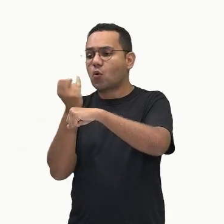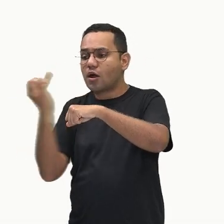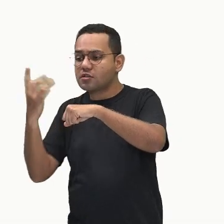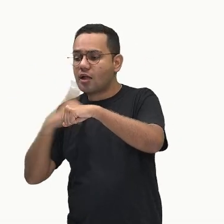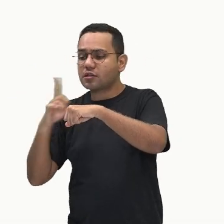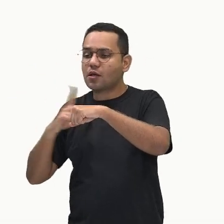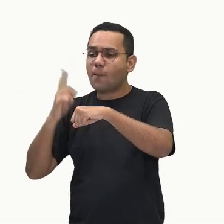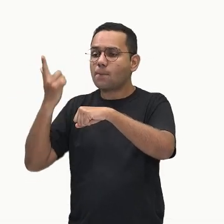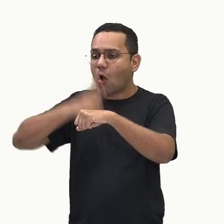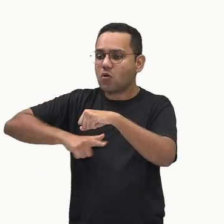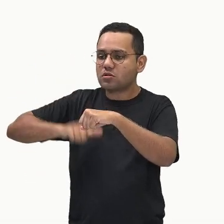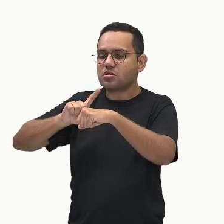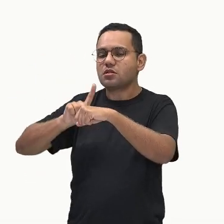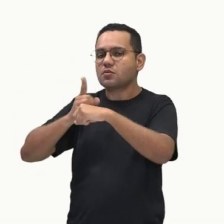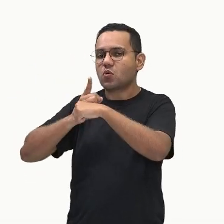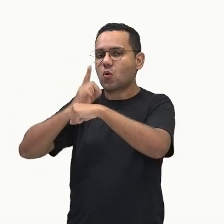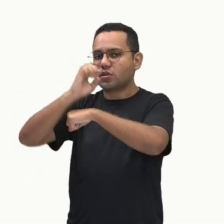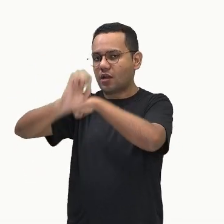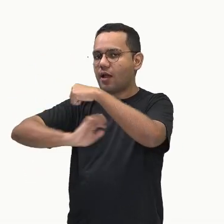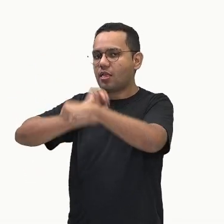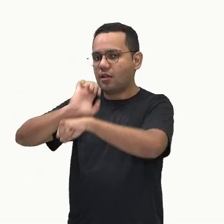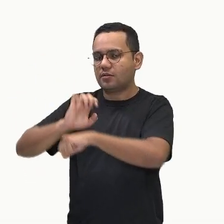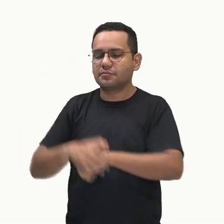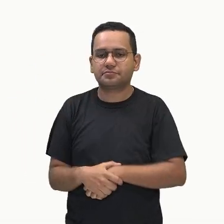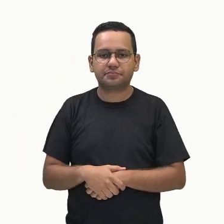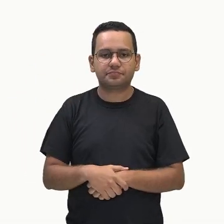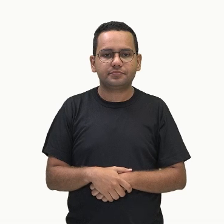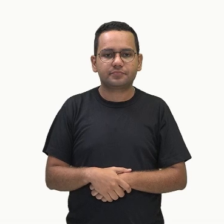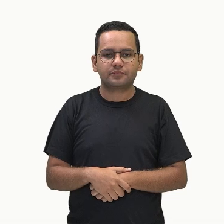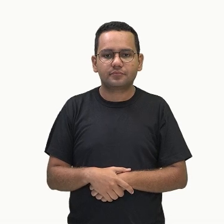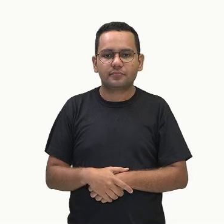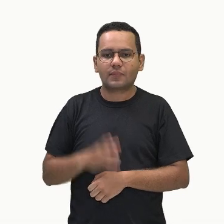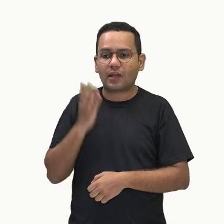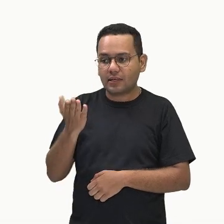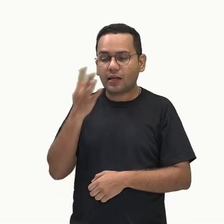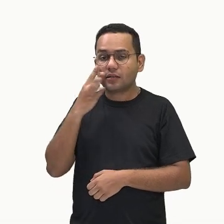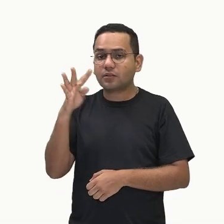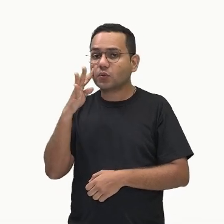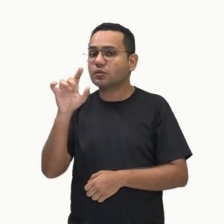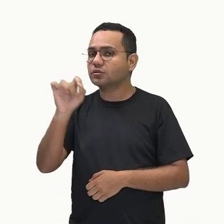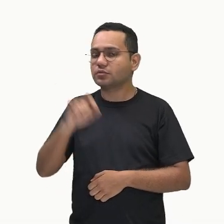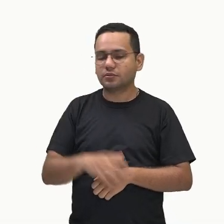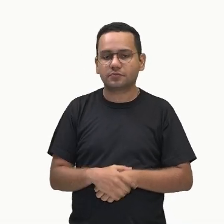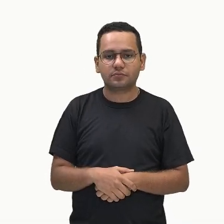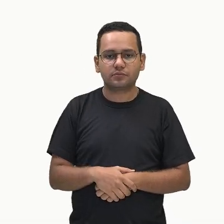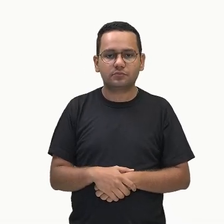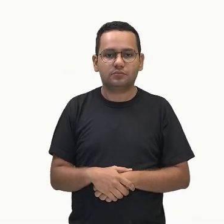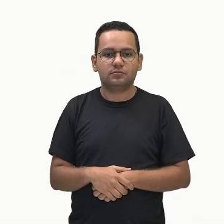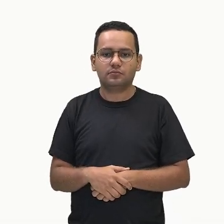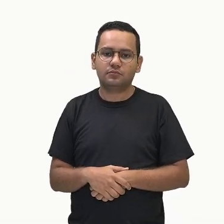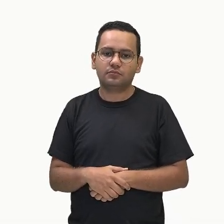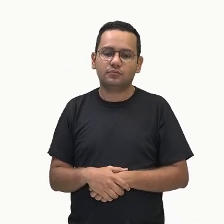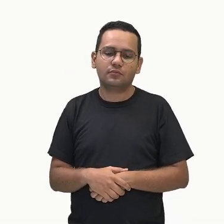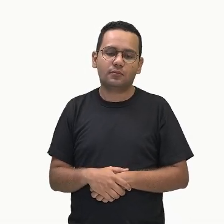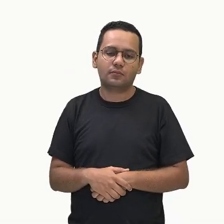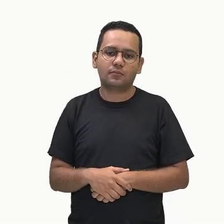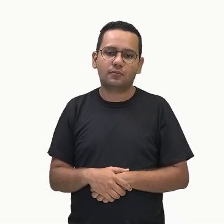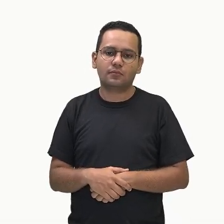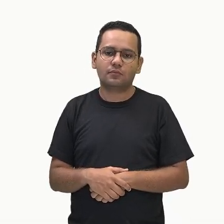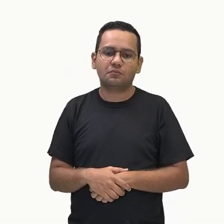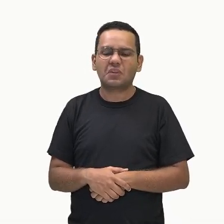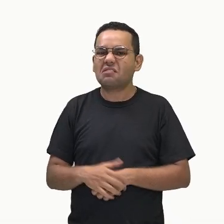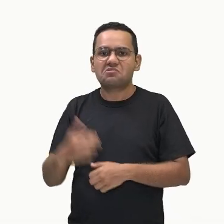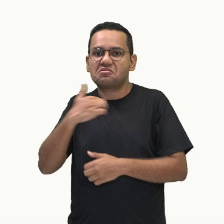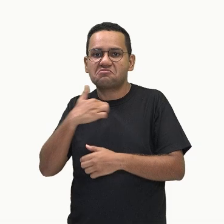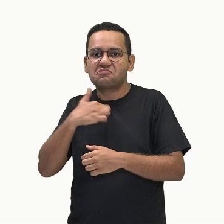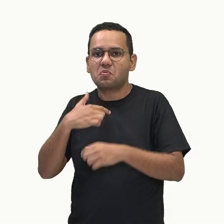elétron. Então, o princípio diz que é impossível definir a posição e a velocidade